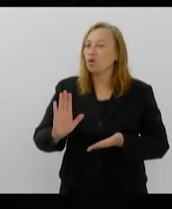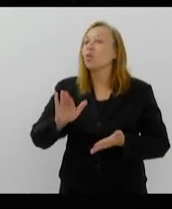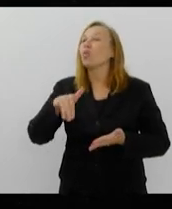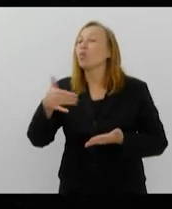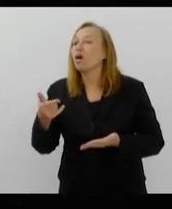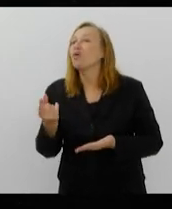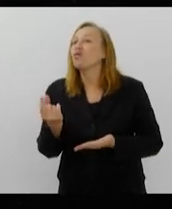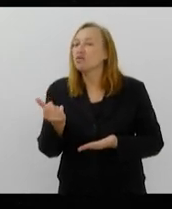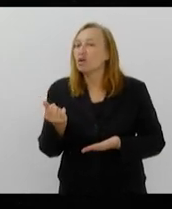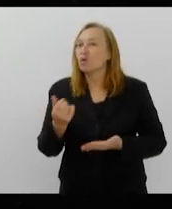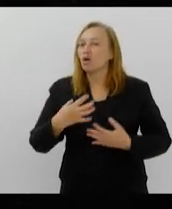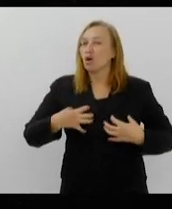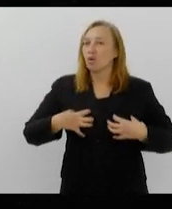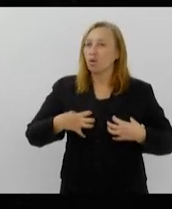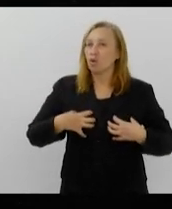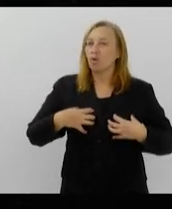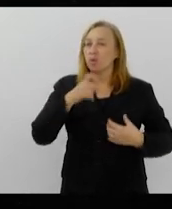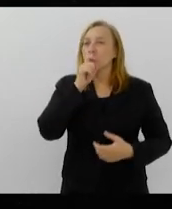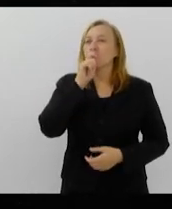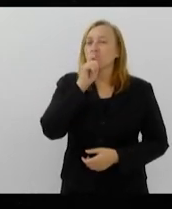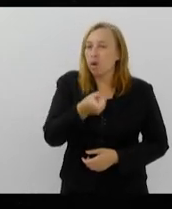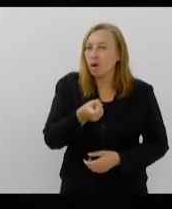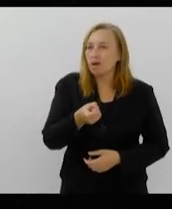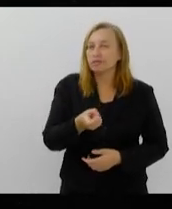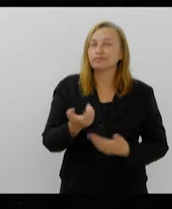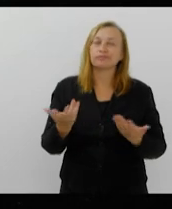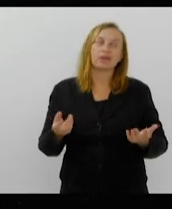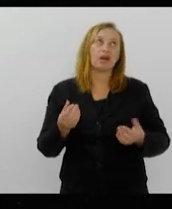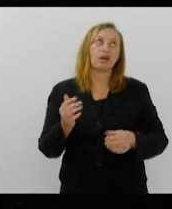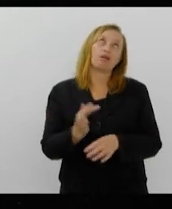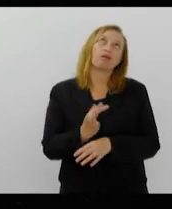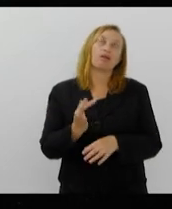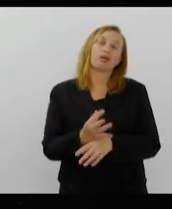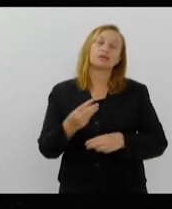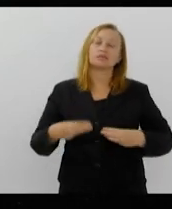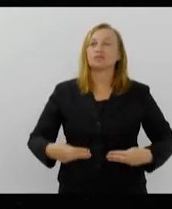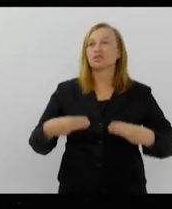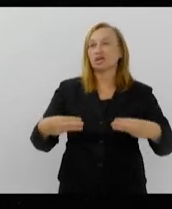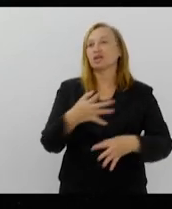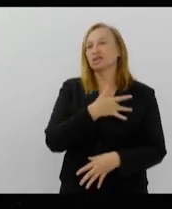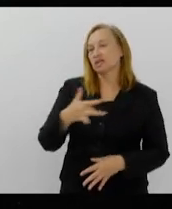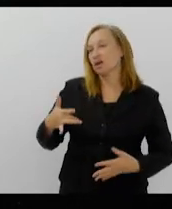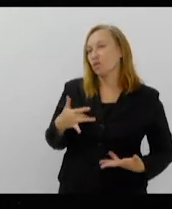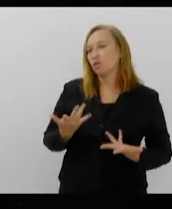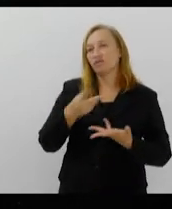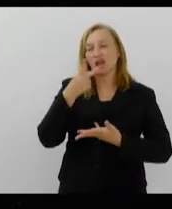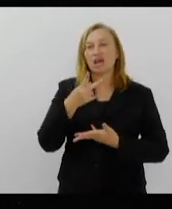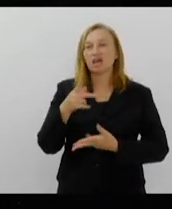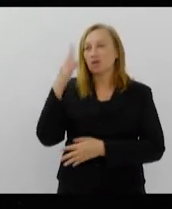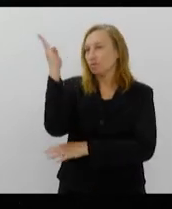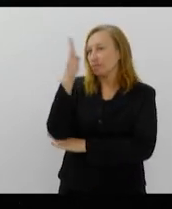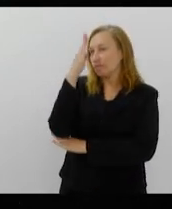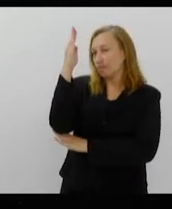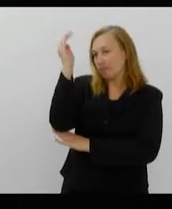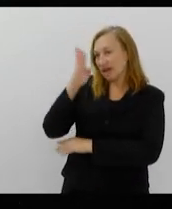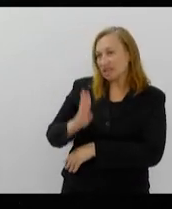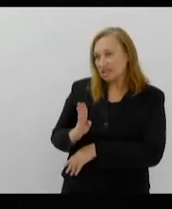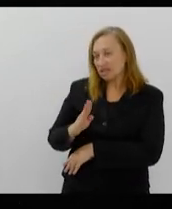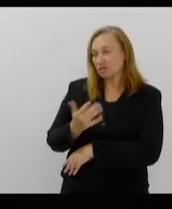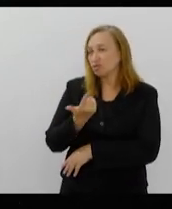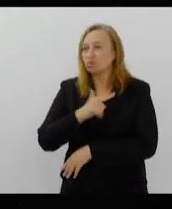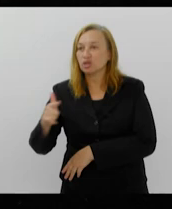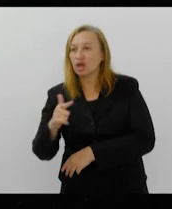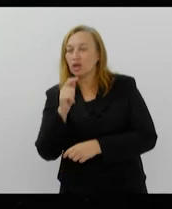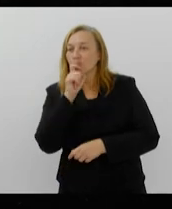adianta o Ministério da Saúde colocar que a tuberculose, um Brasil sem tuberculose, é um